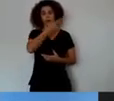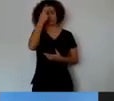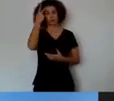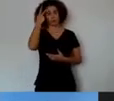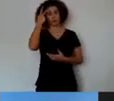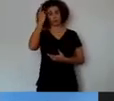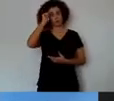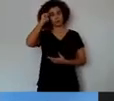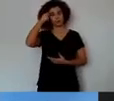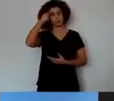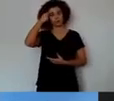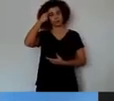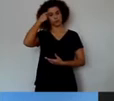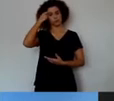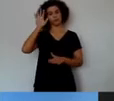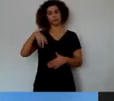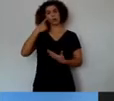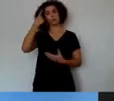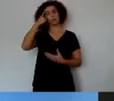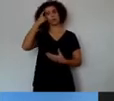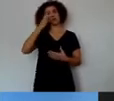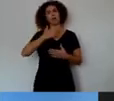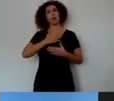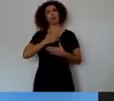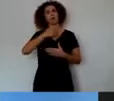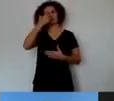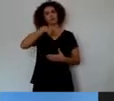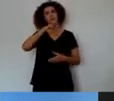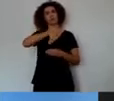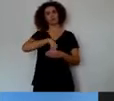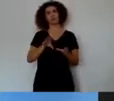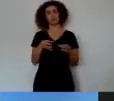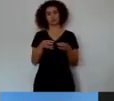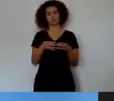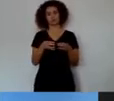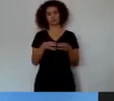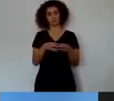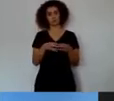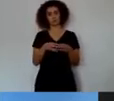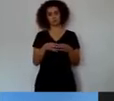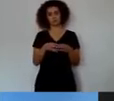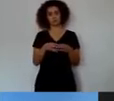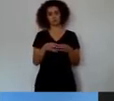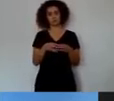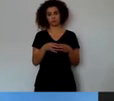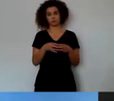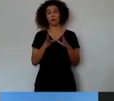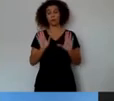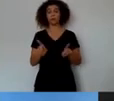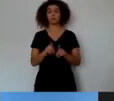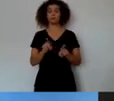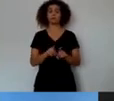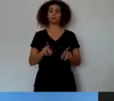pensarem, se pensarem enquanto grupo e conversarem entre si. É não colocar isso também como uma responsabilidade de pessoas negras, né? Muitas vezes o